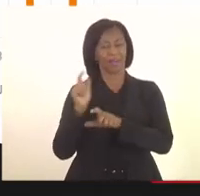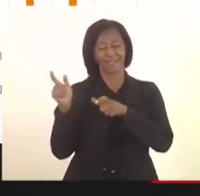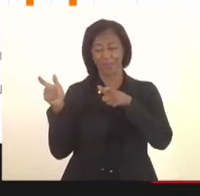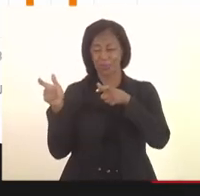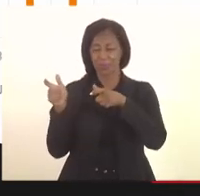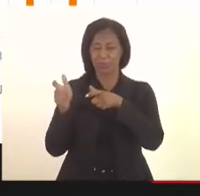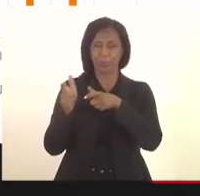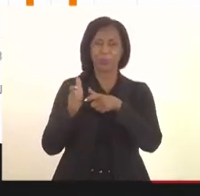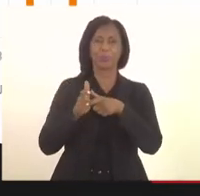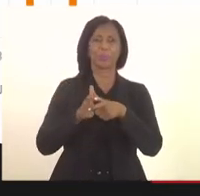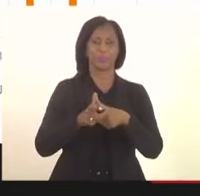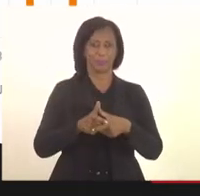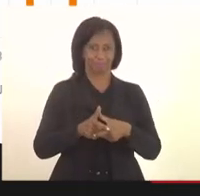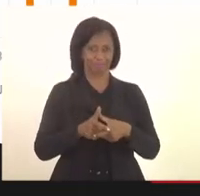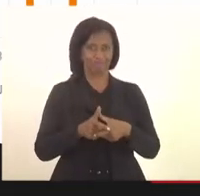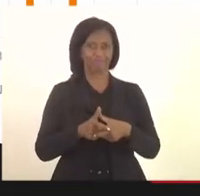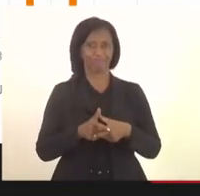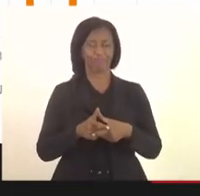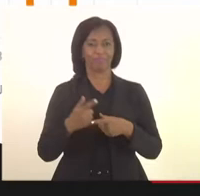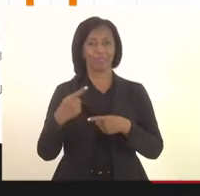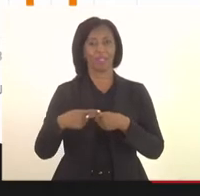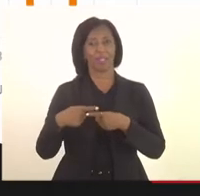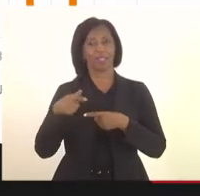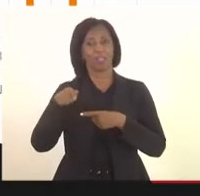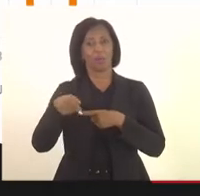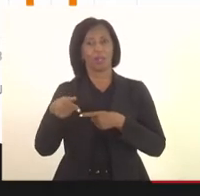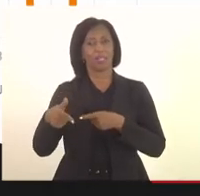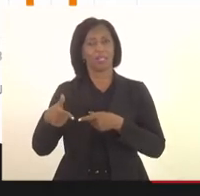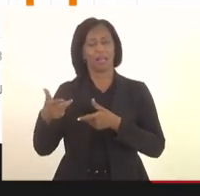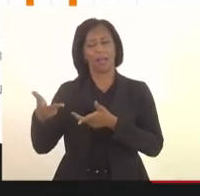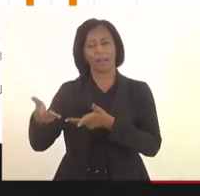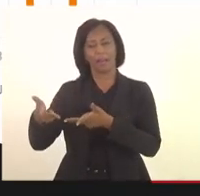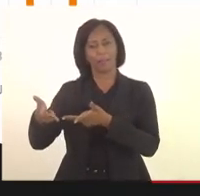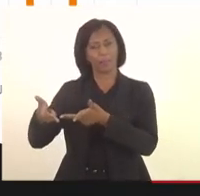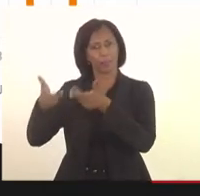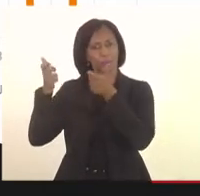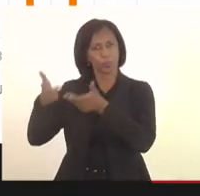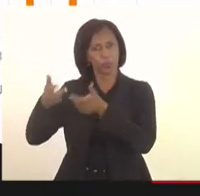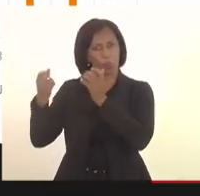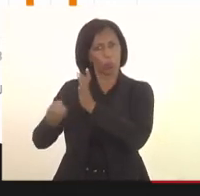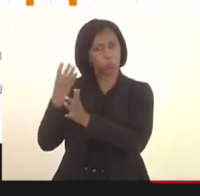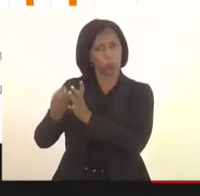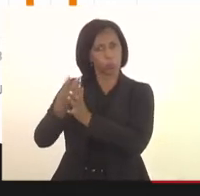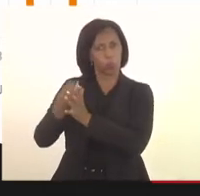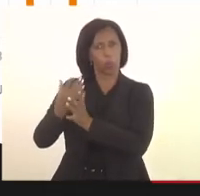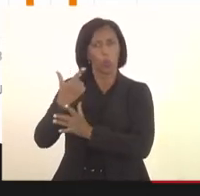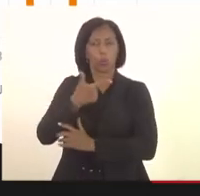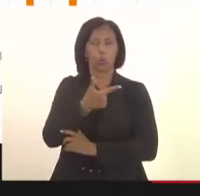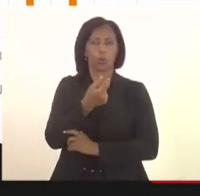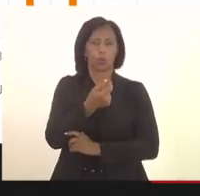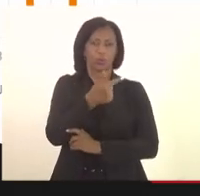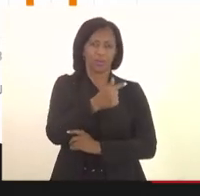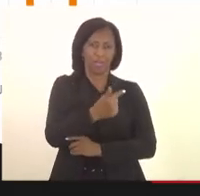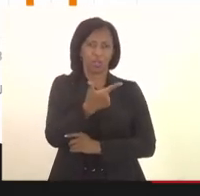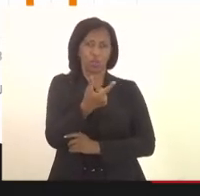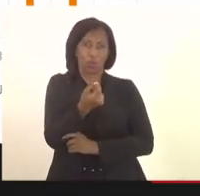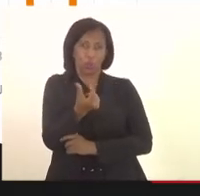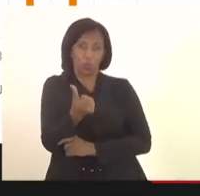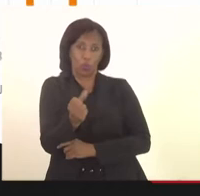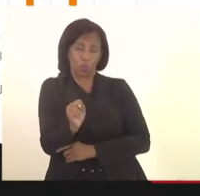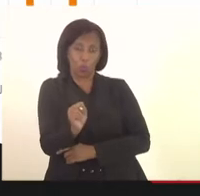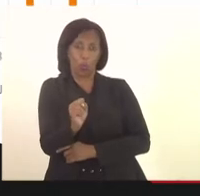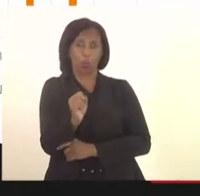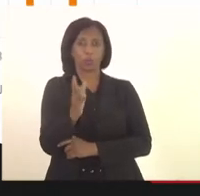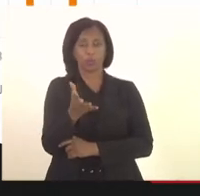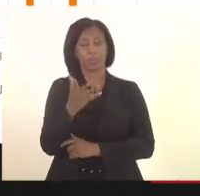da sua produção. Então, ela teve ali o seu platô de produção nos anos de 2007 e 2008, e justamente por conta